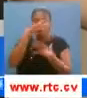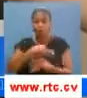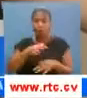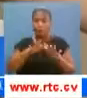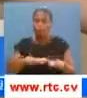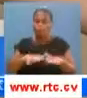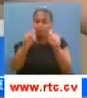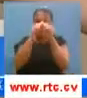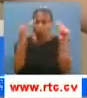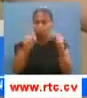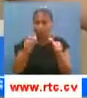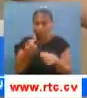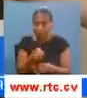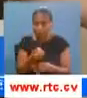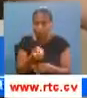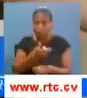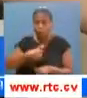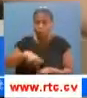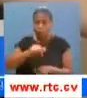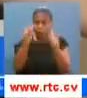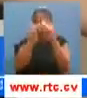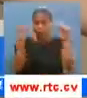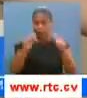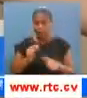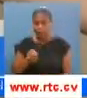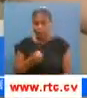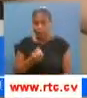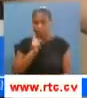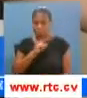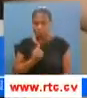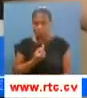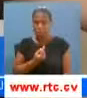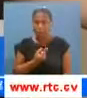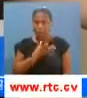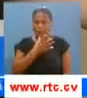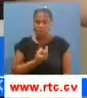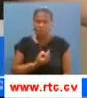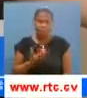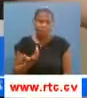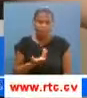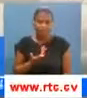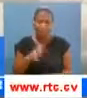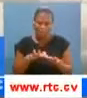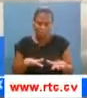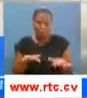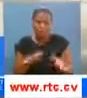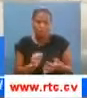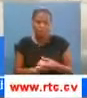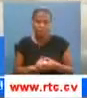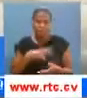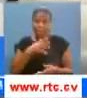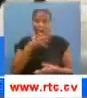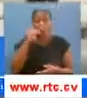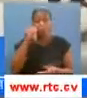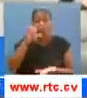do sistema financeiro. O nosso sistema financeiro pode ser considerado como sendo estável. Ou seja, o